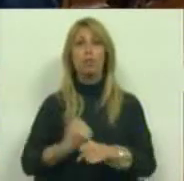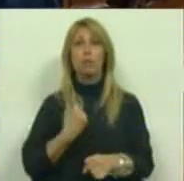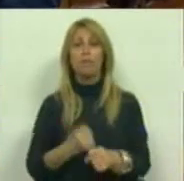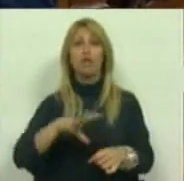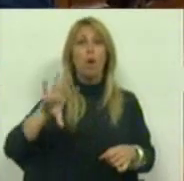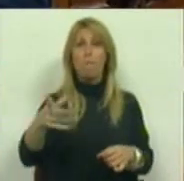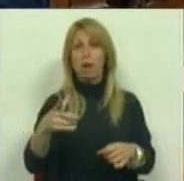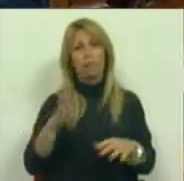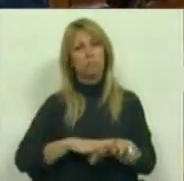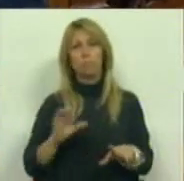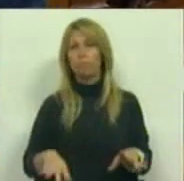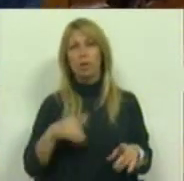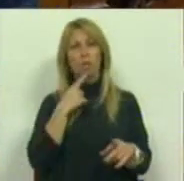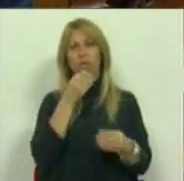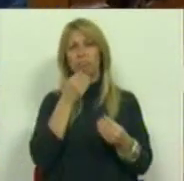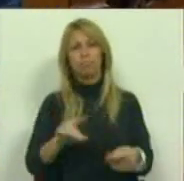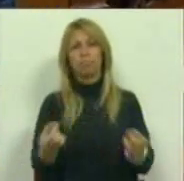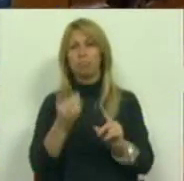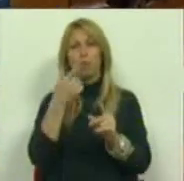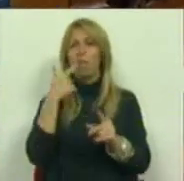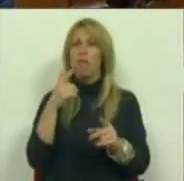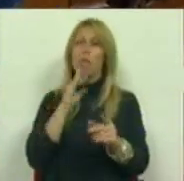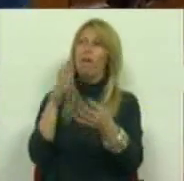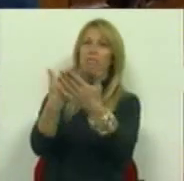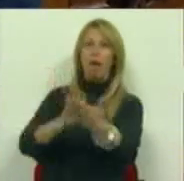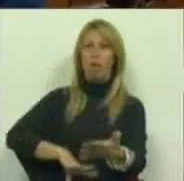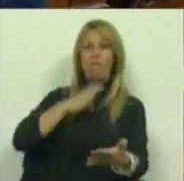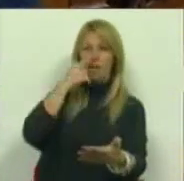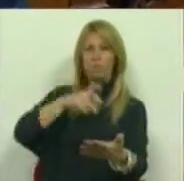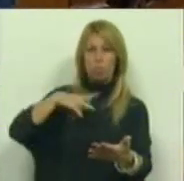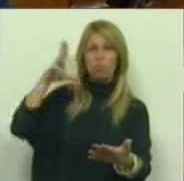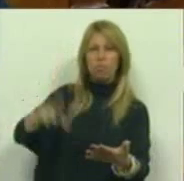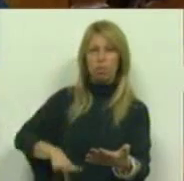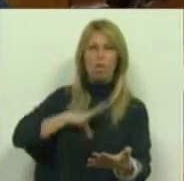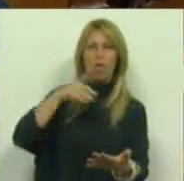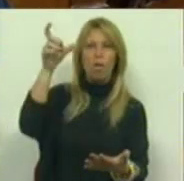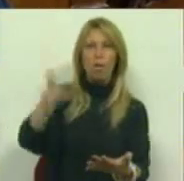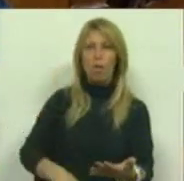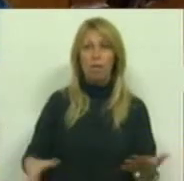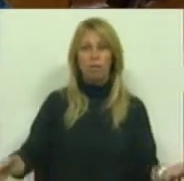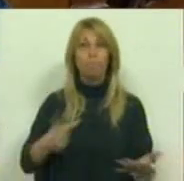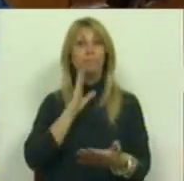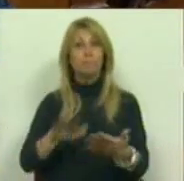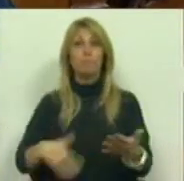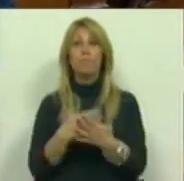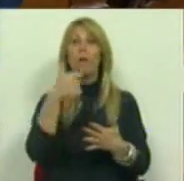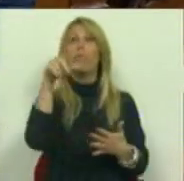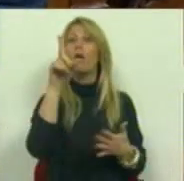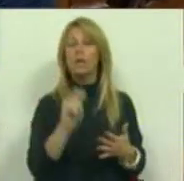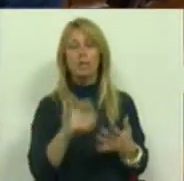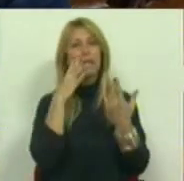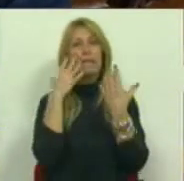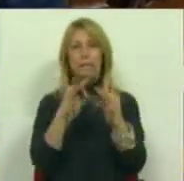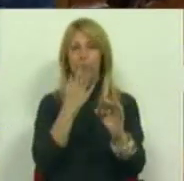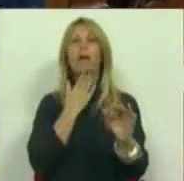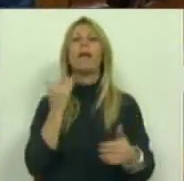isso, não merece a credibilidade que pede aos portugueses. As propostas do Bloco de Esquerda são simples e eficazes. Em primeiro